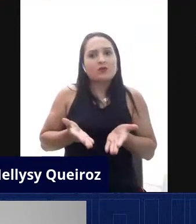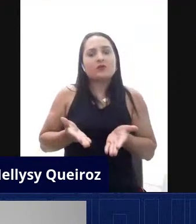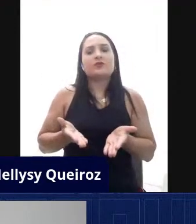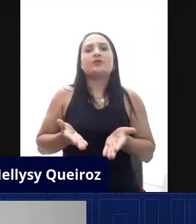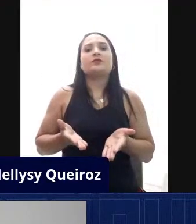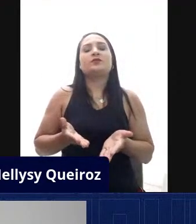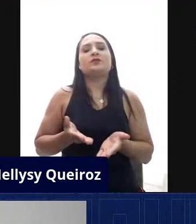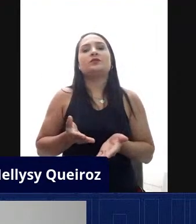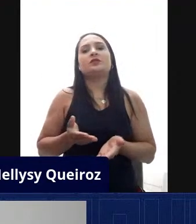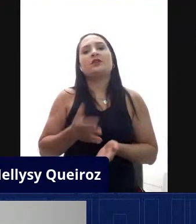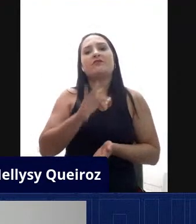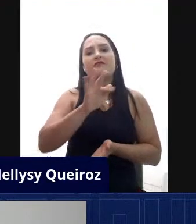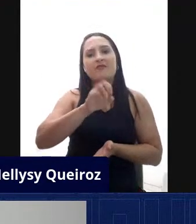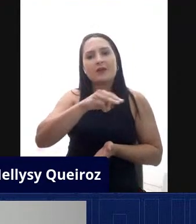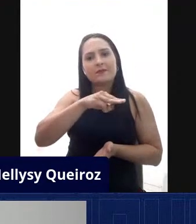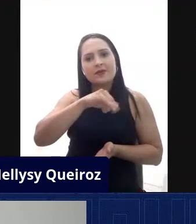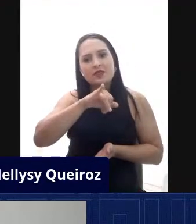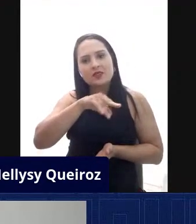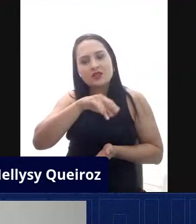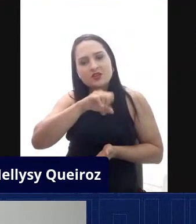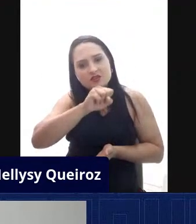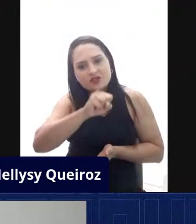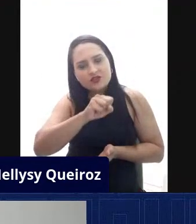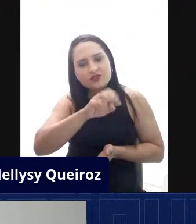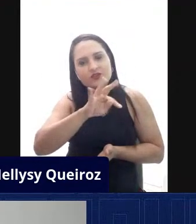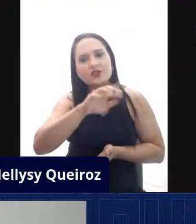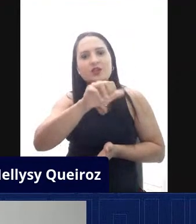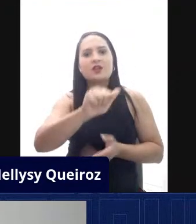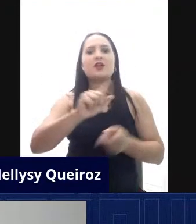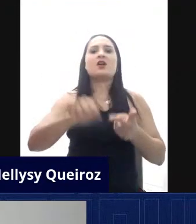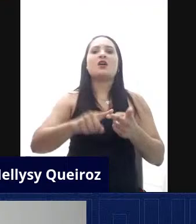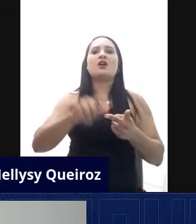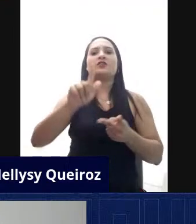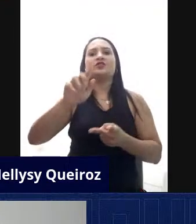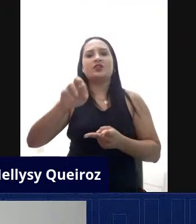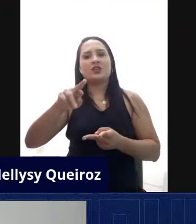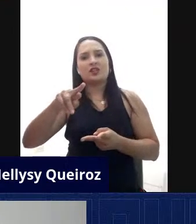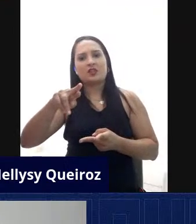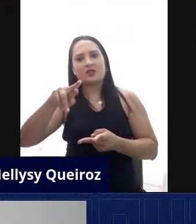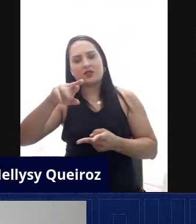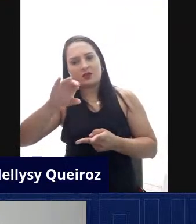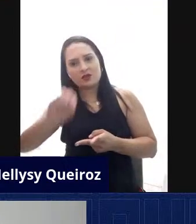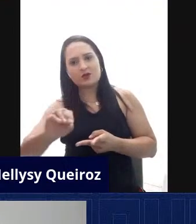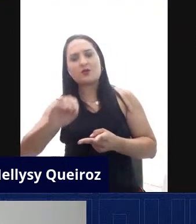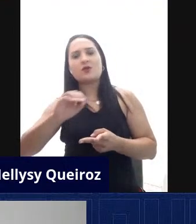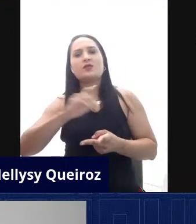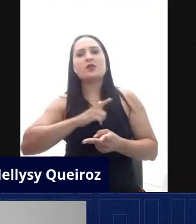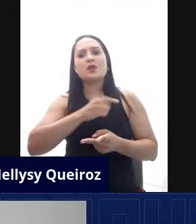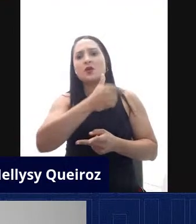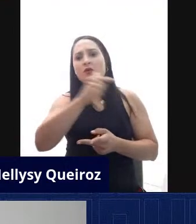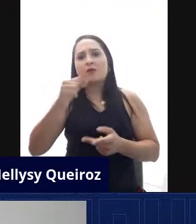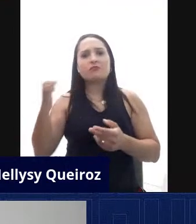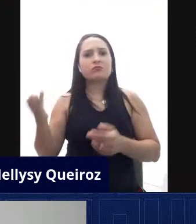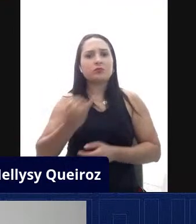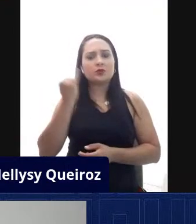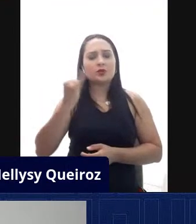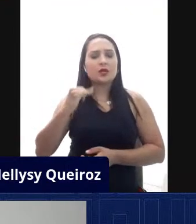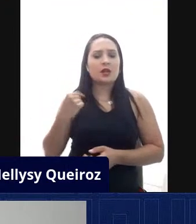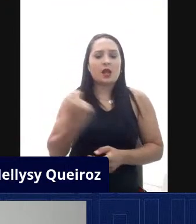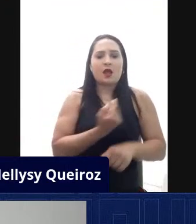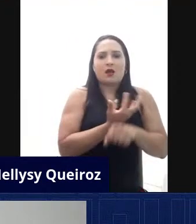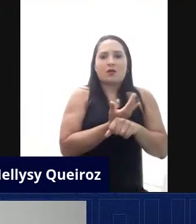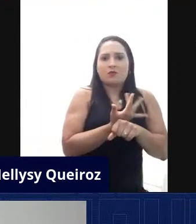feministas, de gênero. É uma rede que tem outras instituições muito importantes. A nossa universidade, a